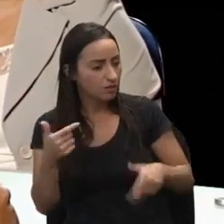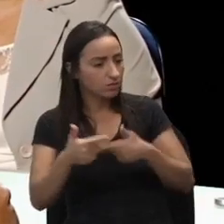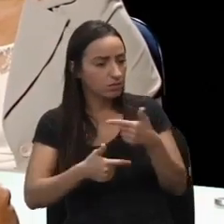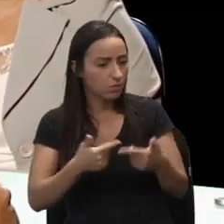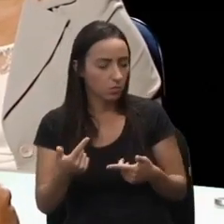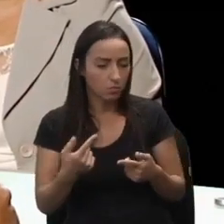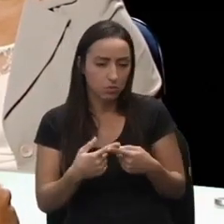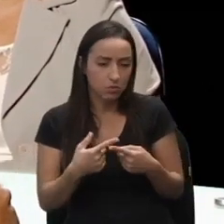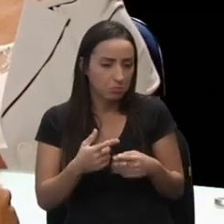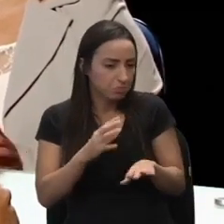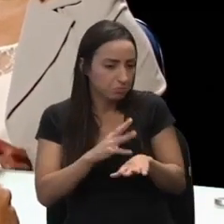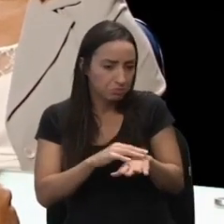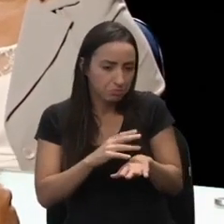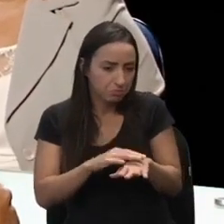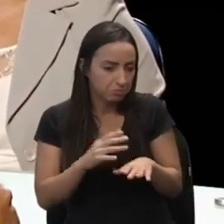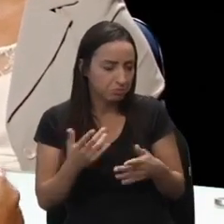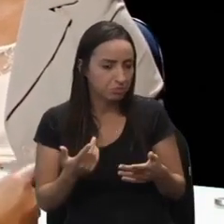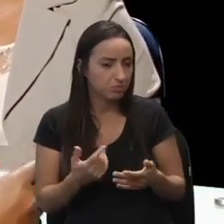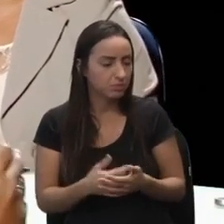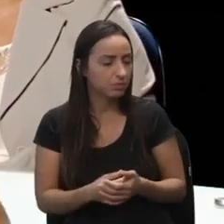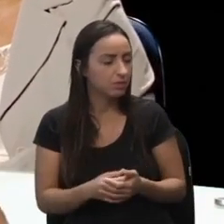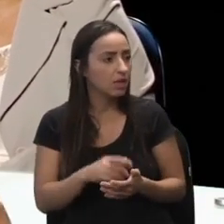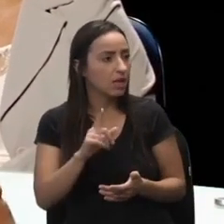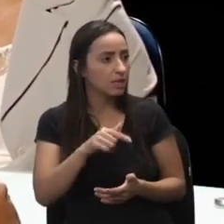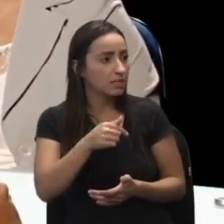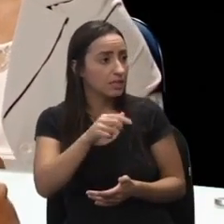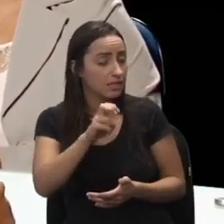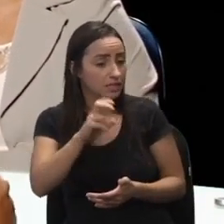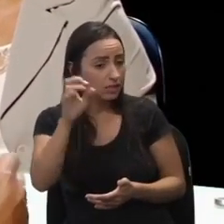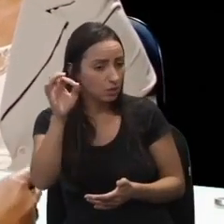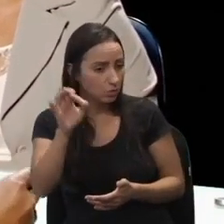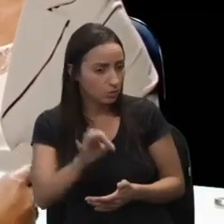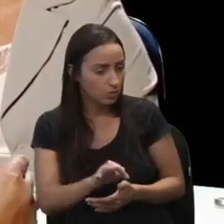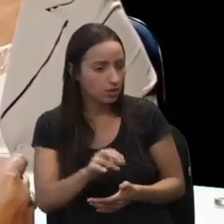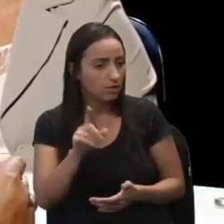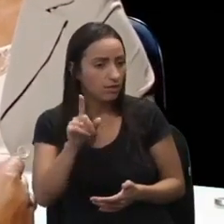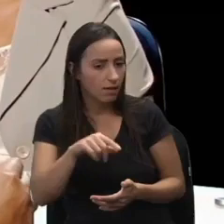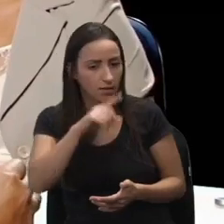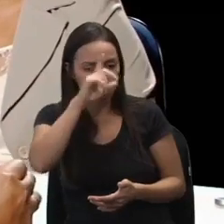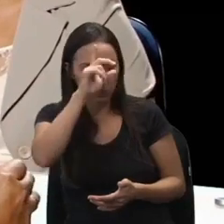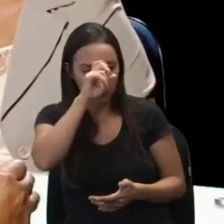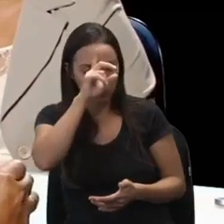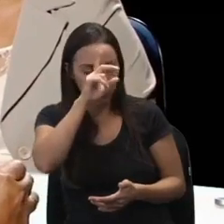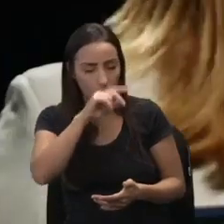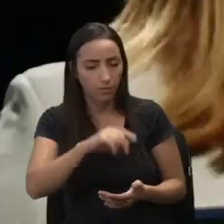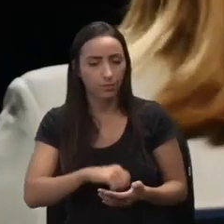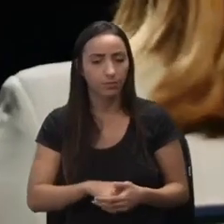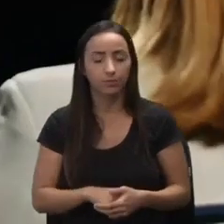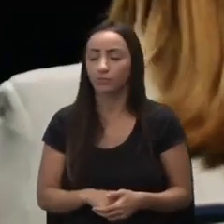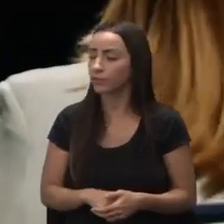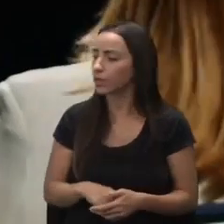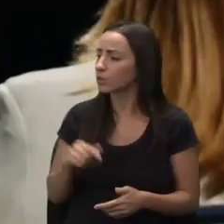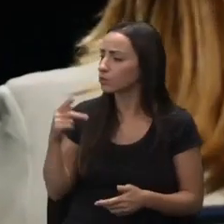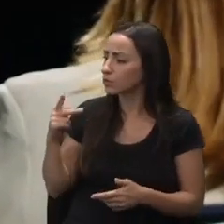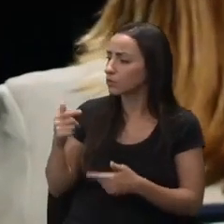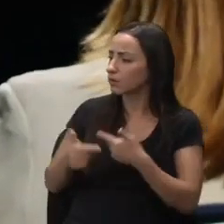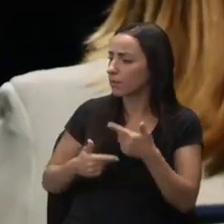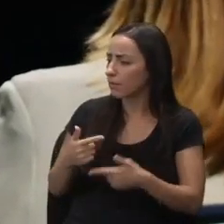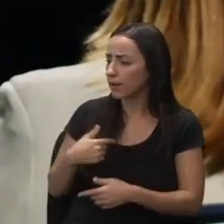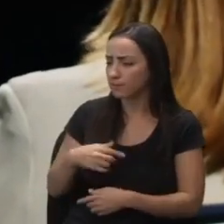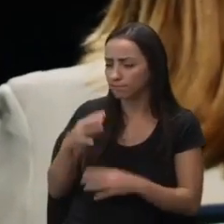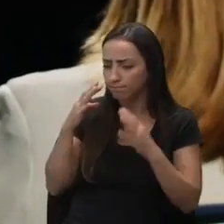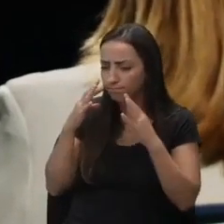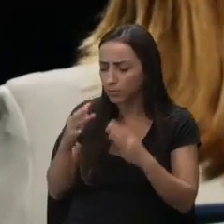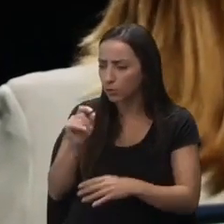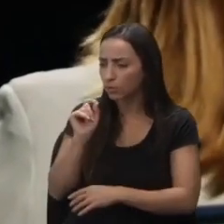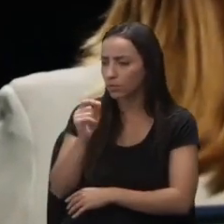de licença saúde na secretaria, 75% estão nos hospitais e nos ambulatórios. No seu trabalho chamou um pouco a atenção